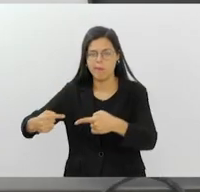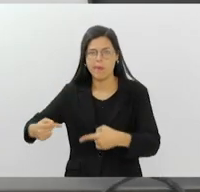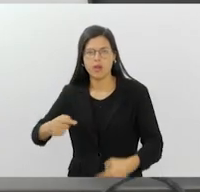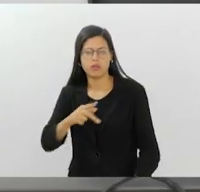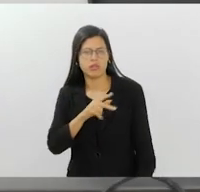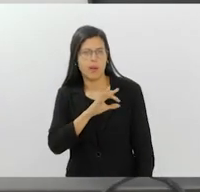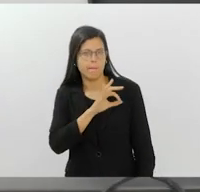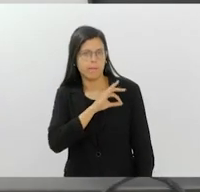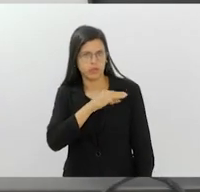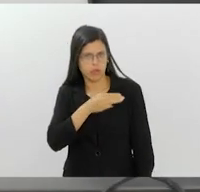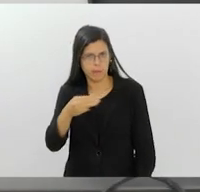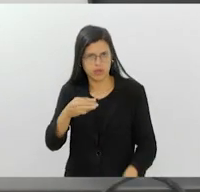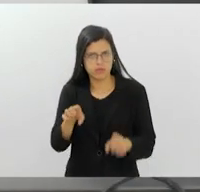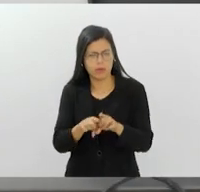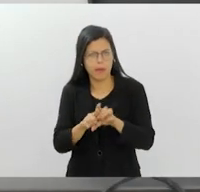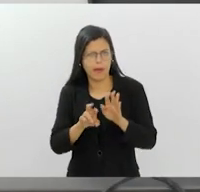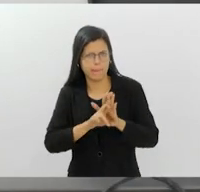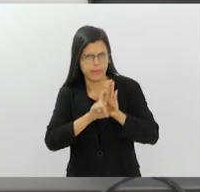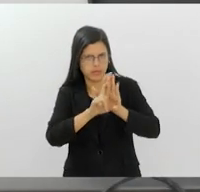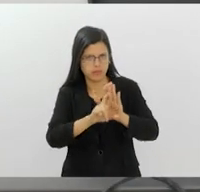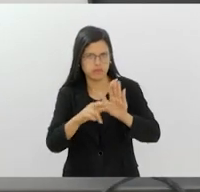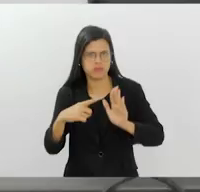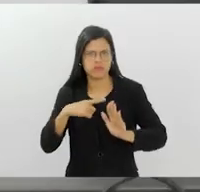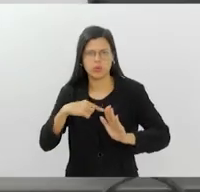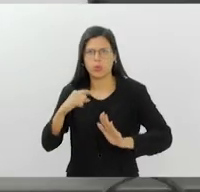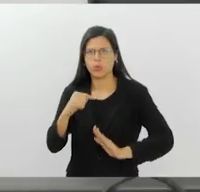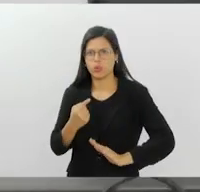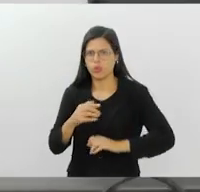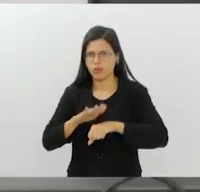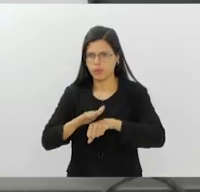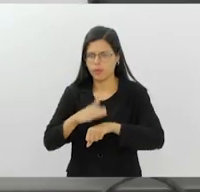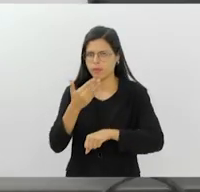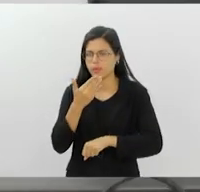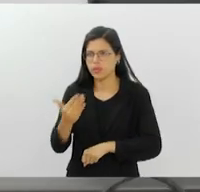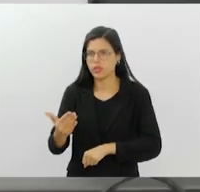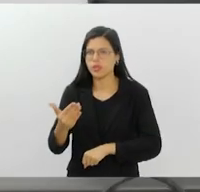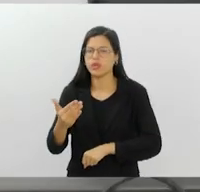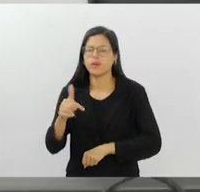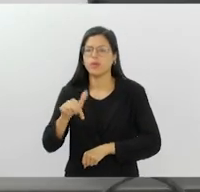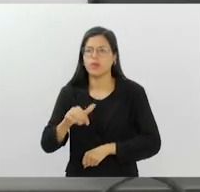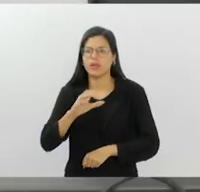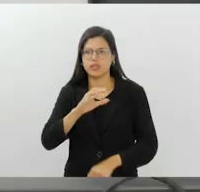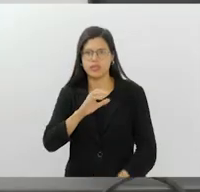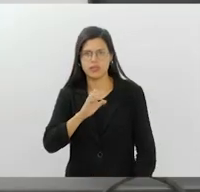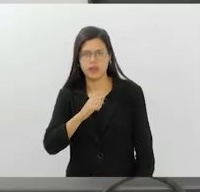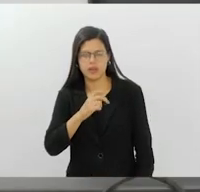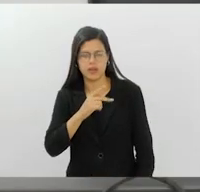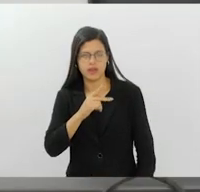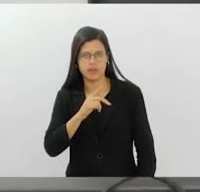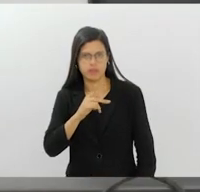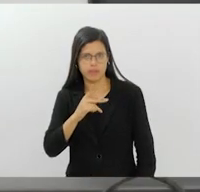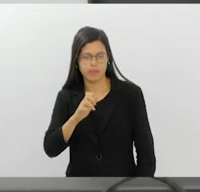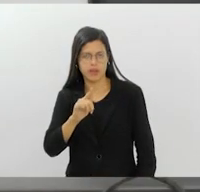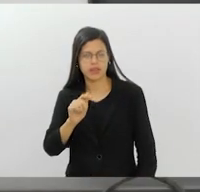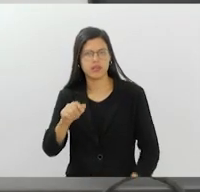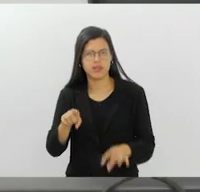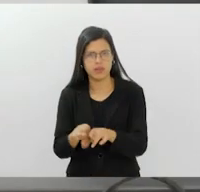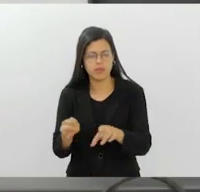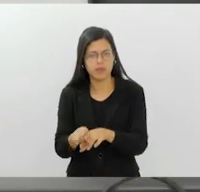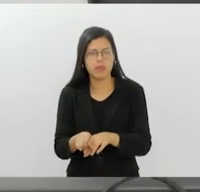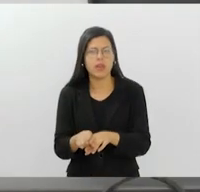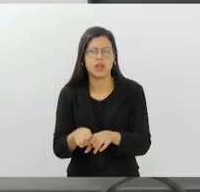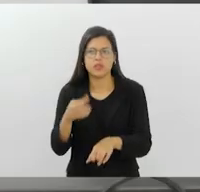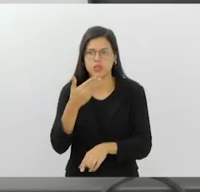uma apresentação também nós mesmos pedimos o ceseg tem uma apresentação é inclusive quem sugeriu a audiência